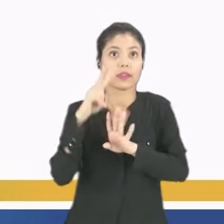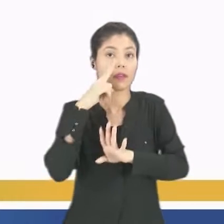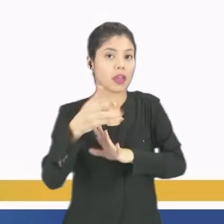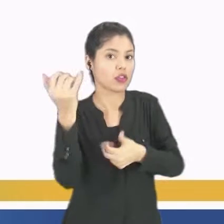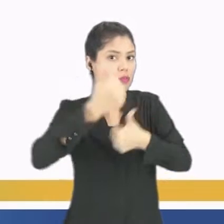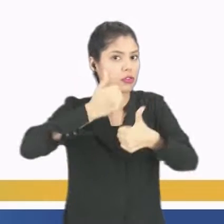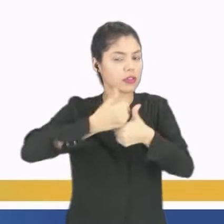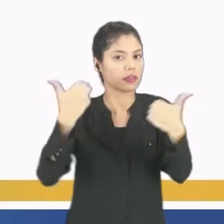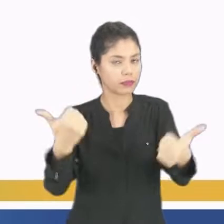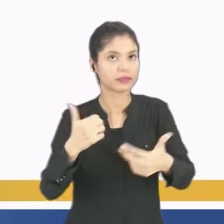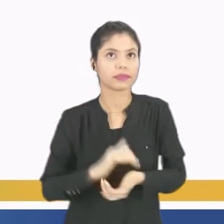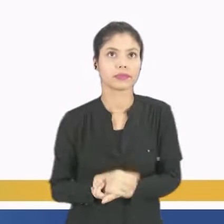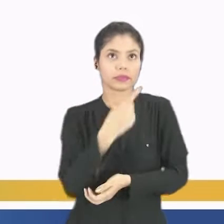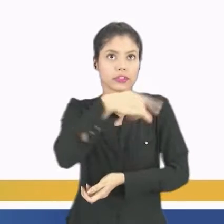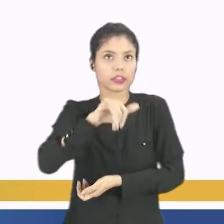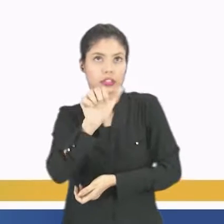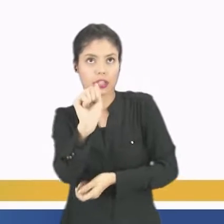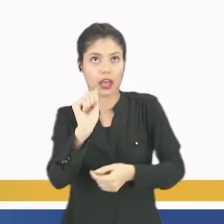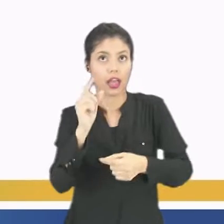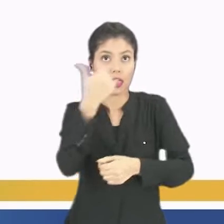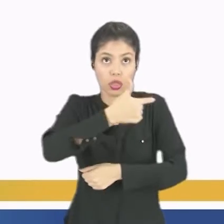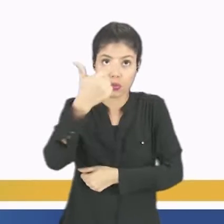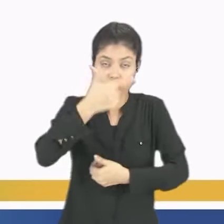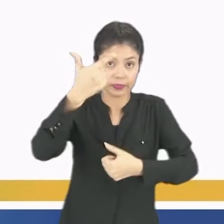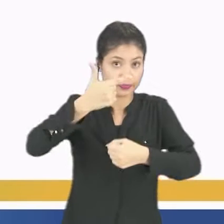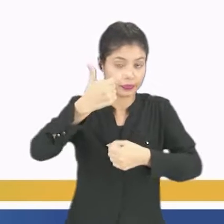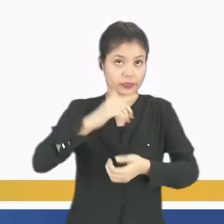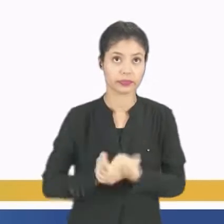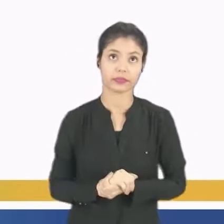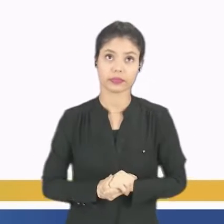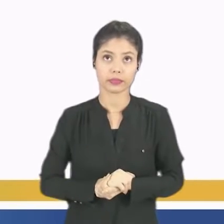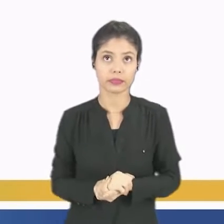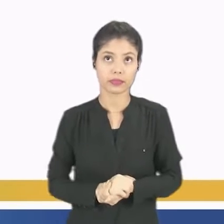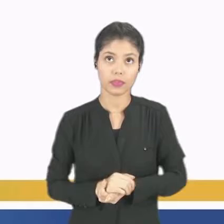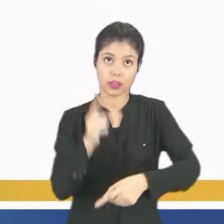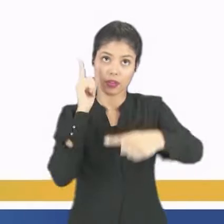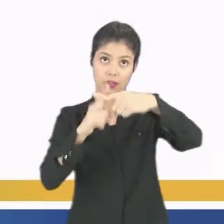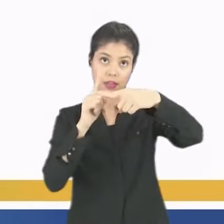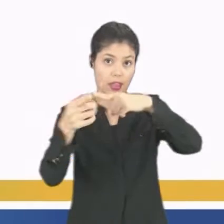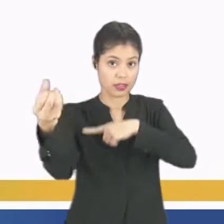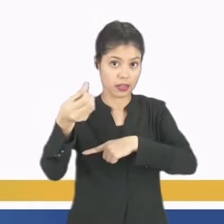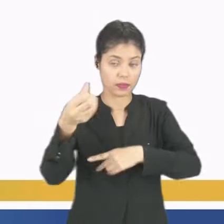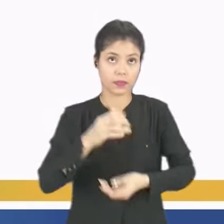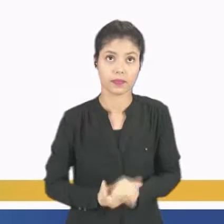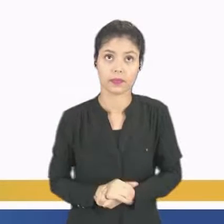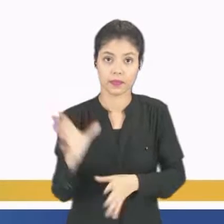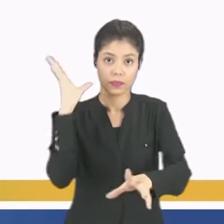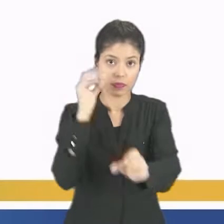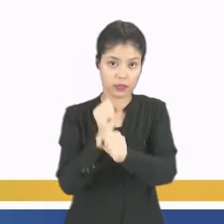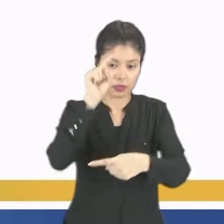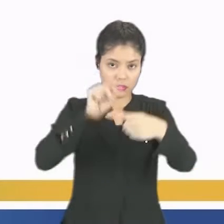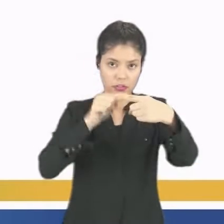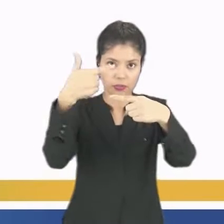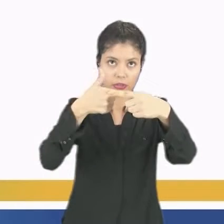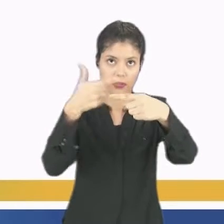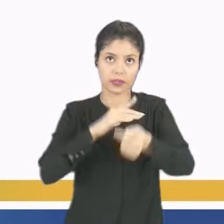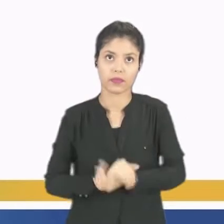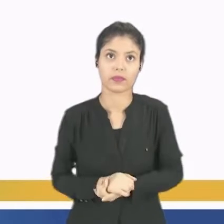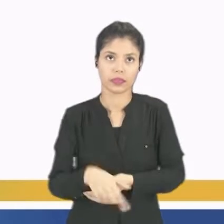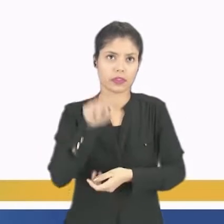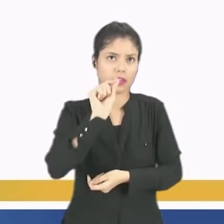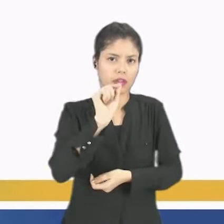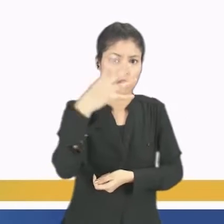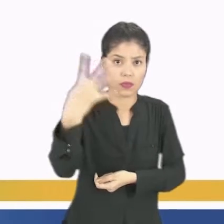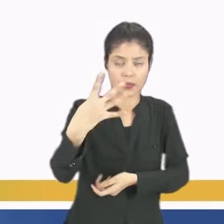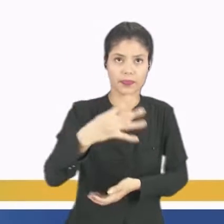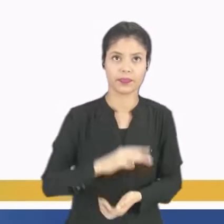a substituição. XA é 2, ó, x de A é 2 e o x de B é 6. Soma e divide por 2, então aqui o